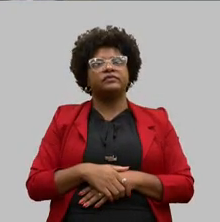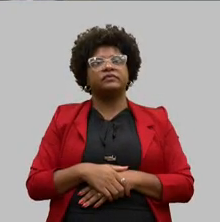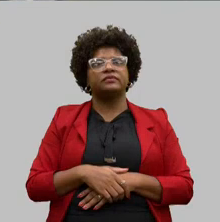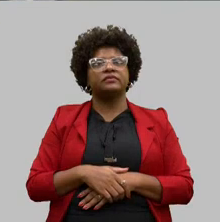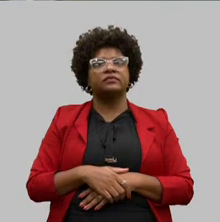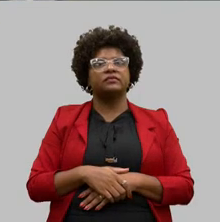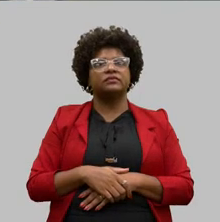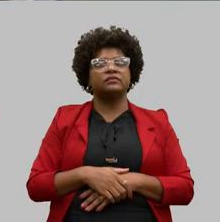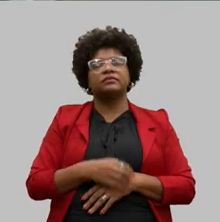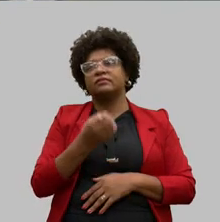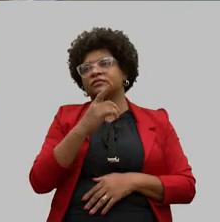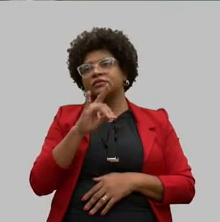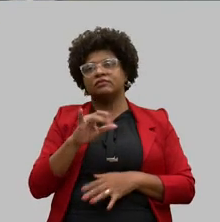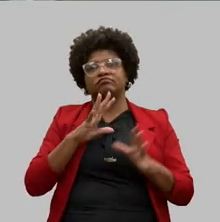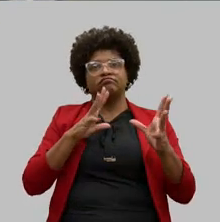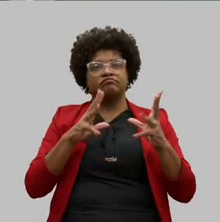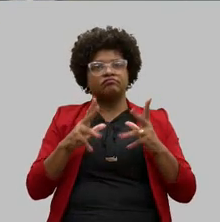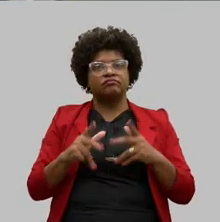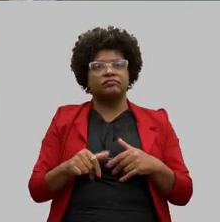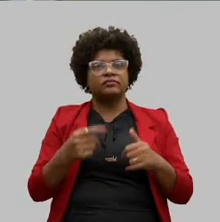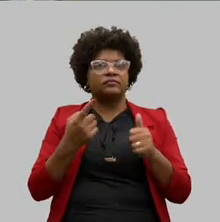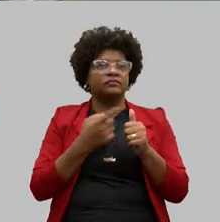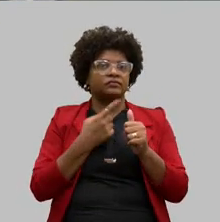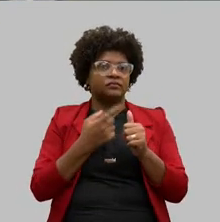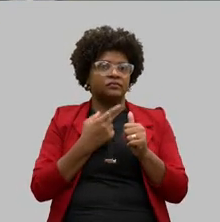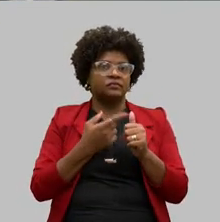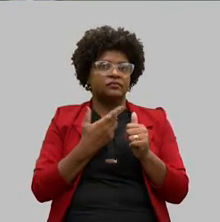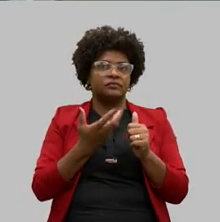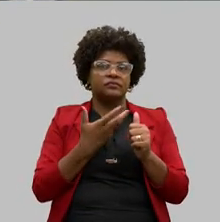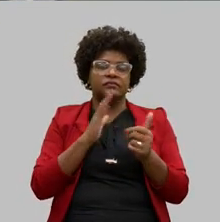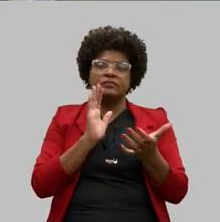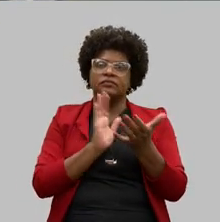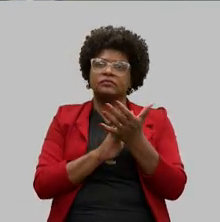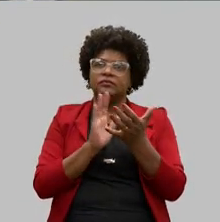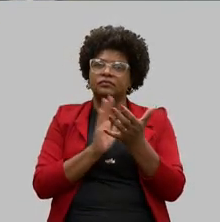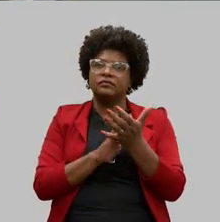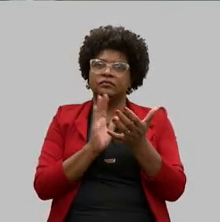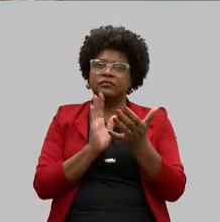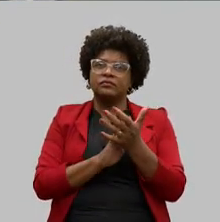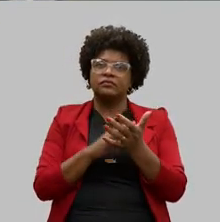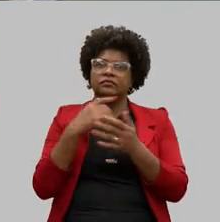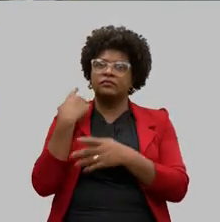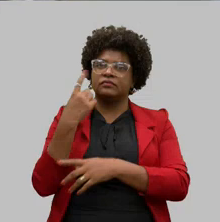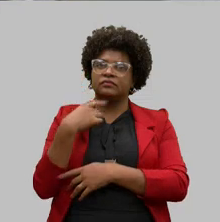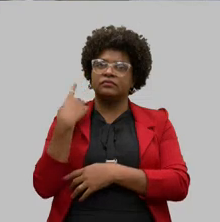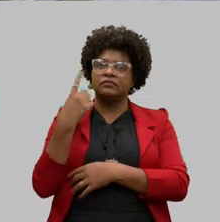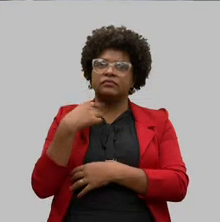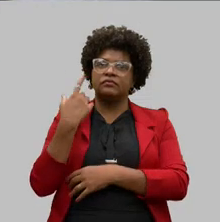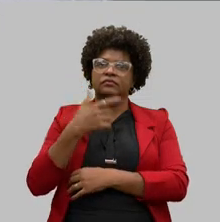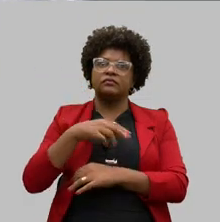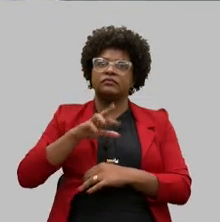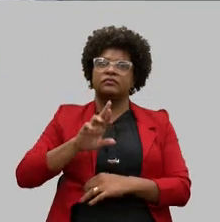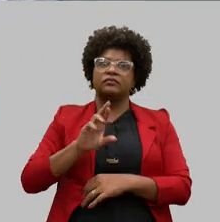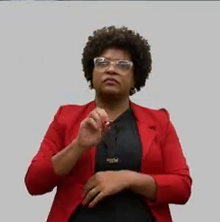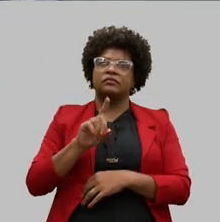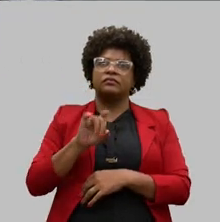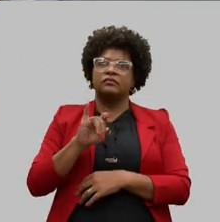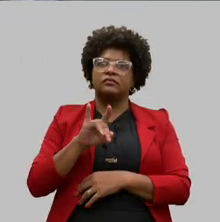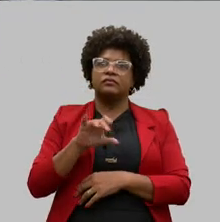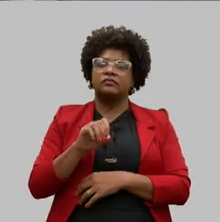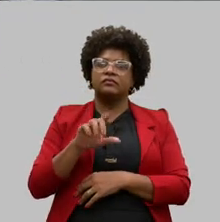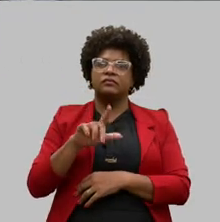todos e a todas primeiramente gostaria aqui de parabenizar nosso Deputado Rodrigo Lopes né pela essa